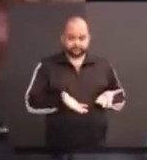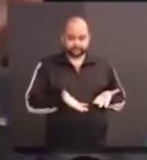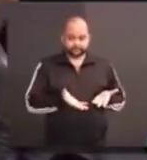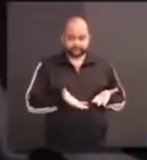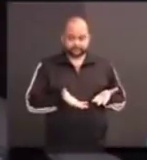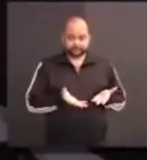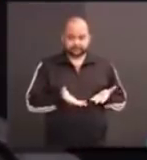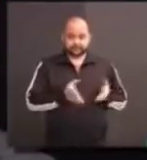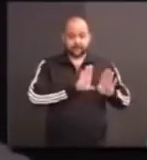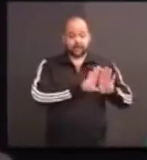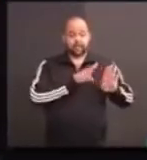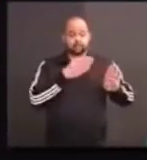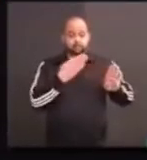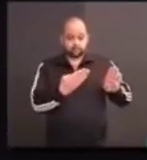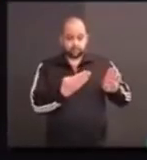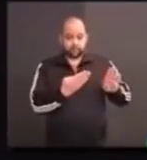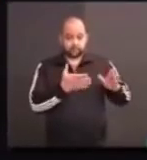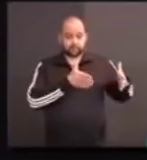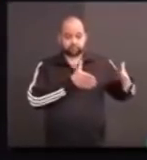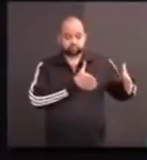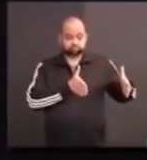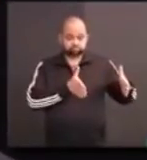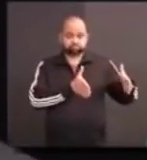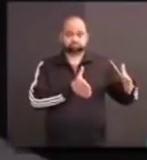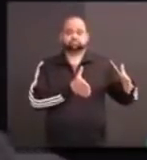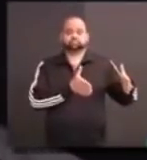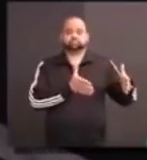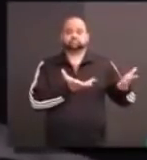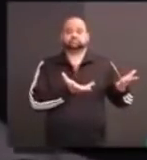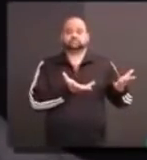A porta larga, aí está,